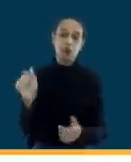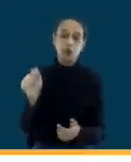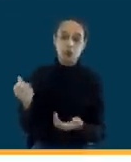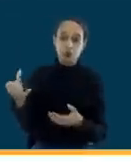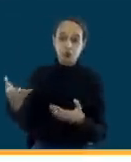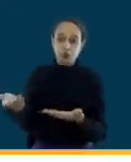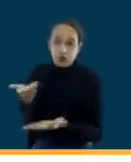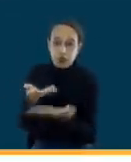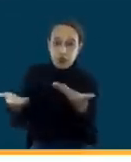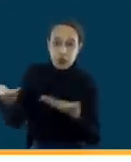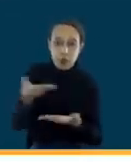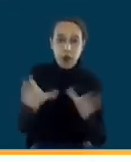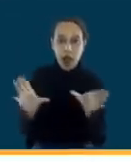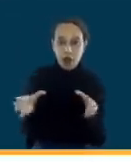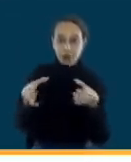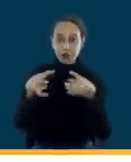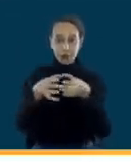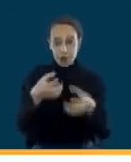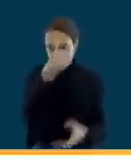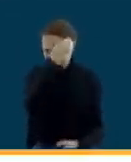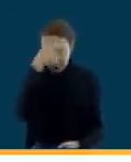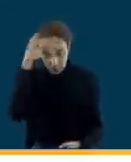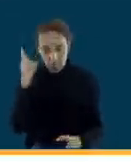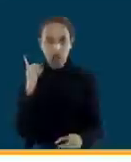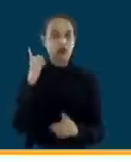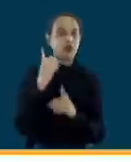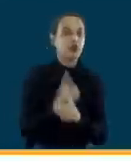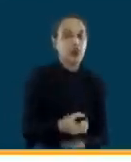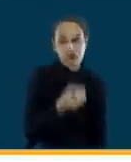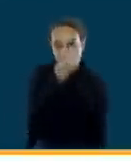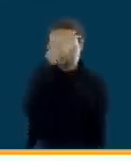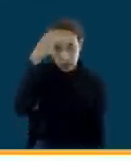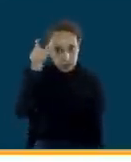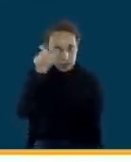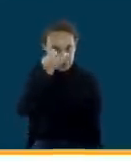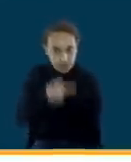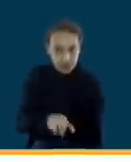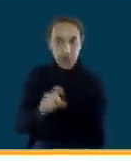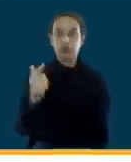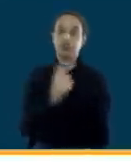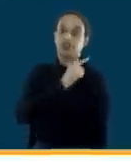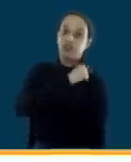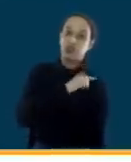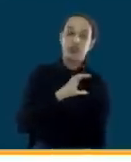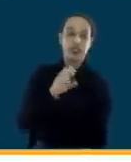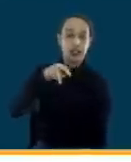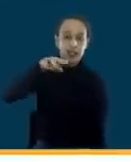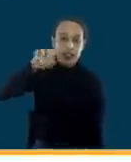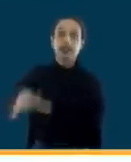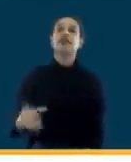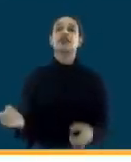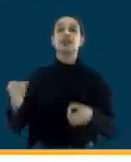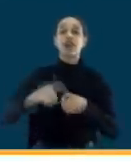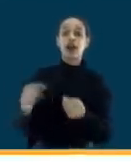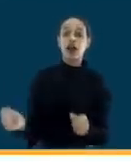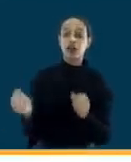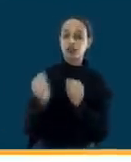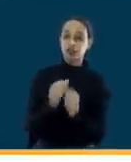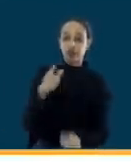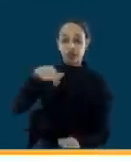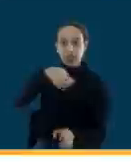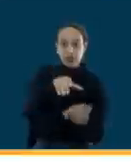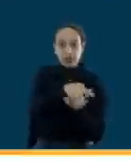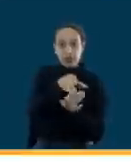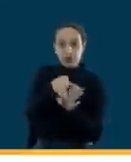municípios, encontros com prefeitos e gestores. A CNM tem sido uma parceira muito frequente nossa nessa orientação para os municípios,